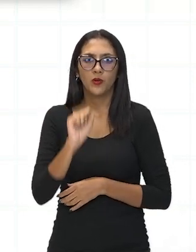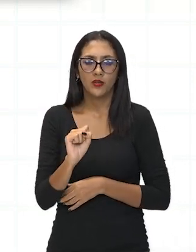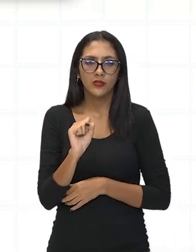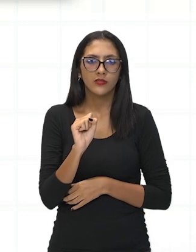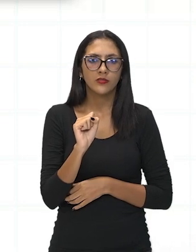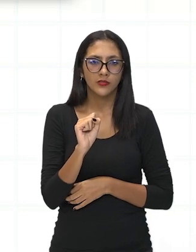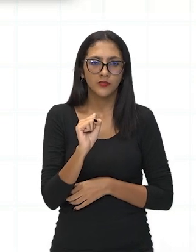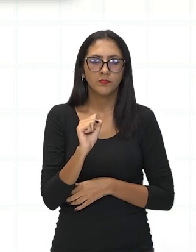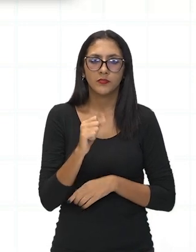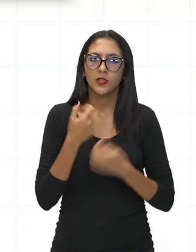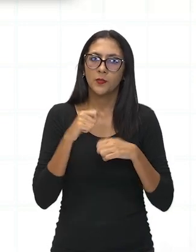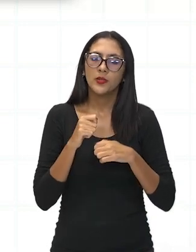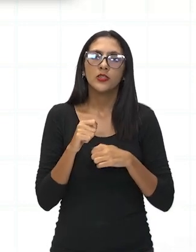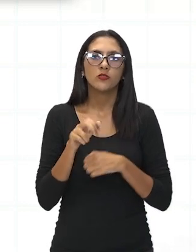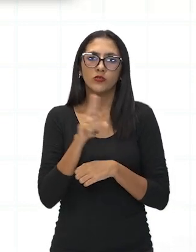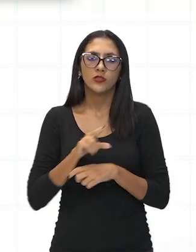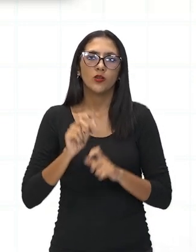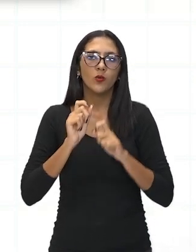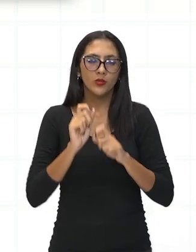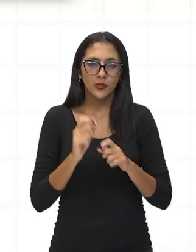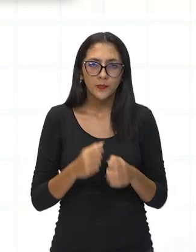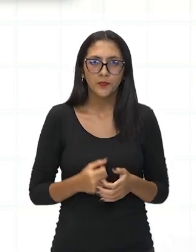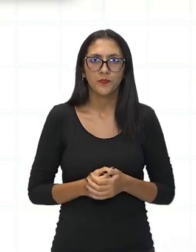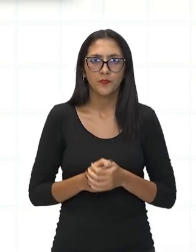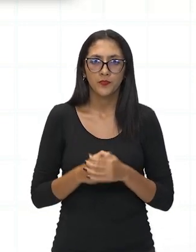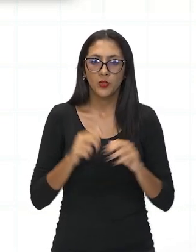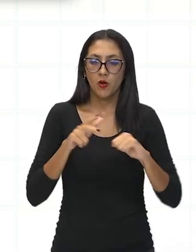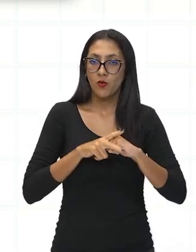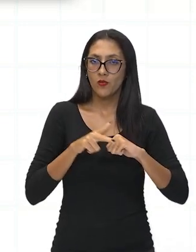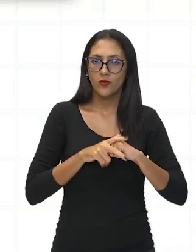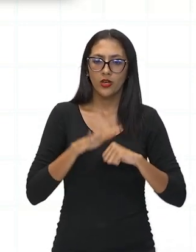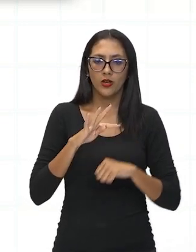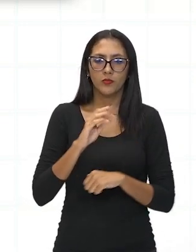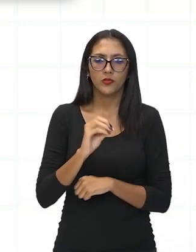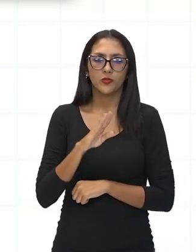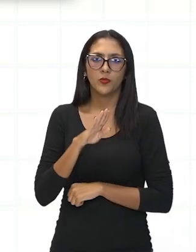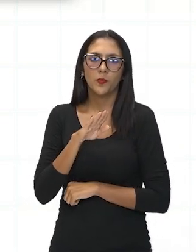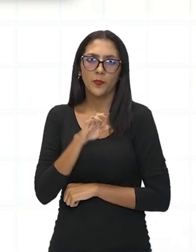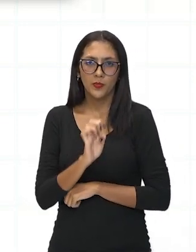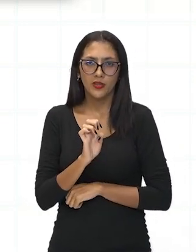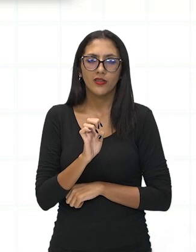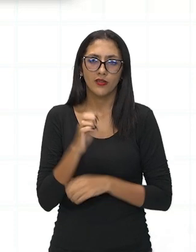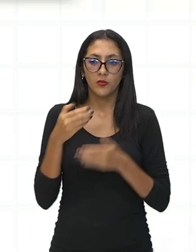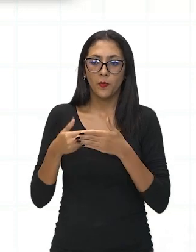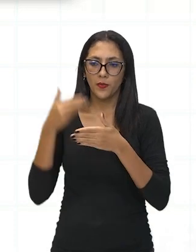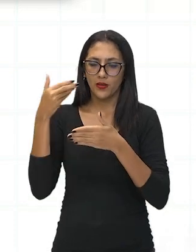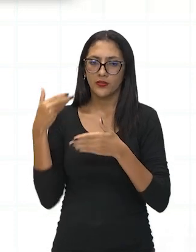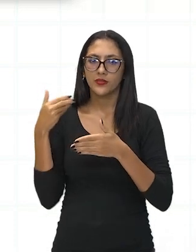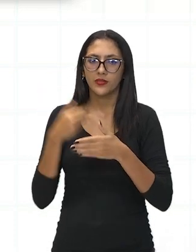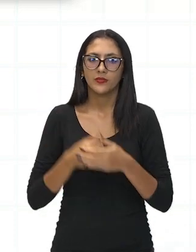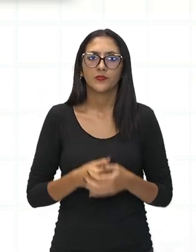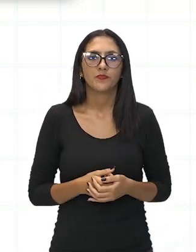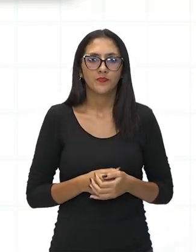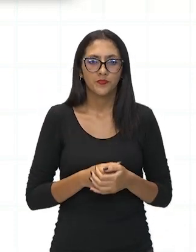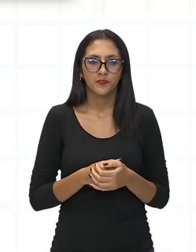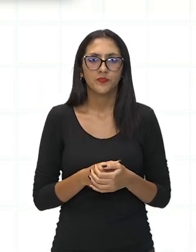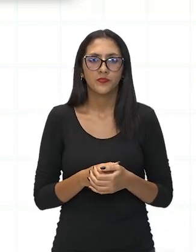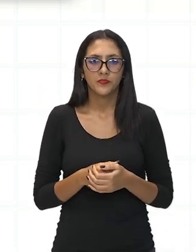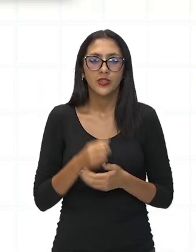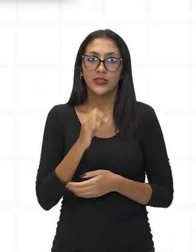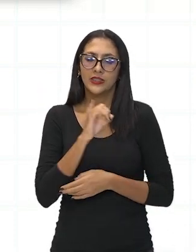verbo to be no passado, tá bom? Se for singular, eu vou usar o was, tá? Se for